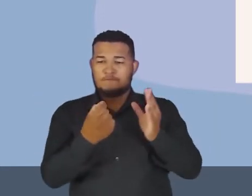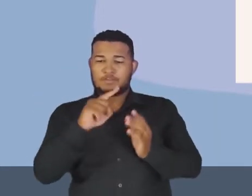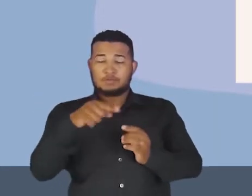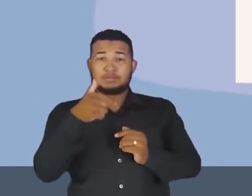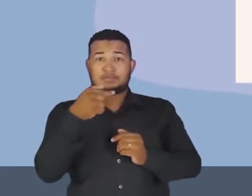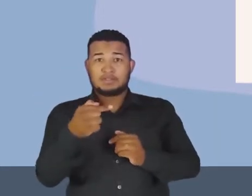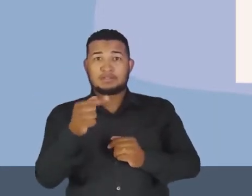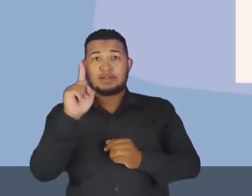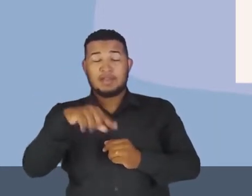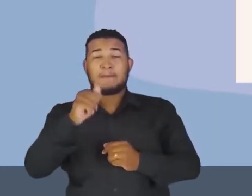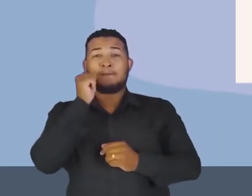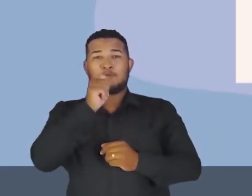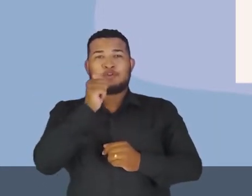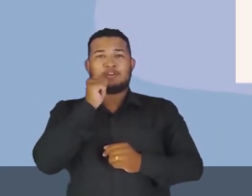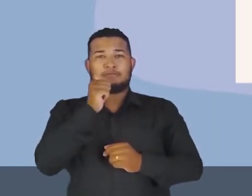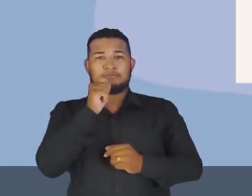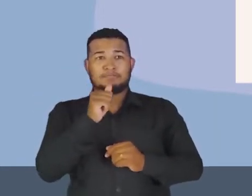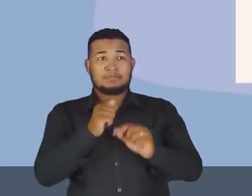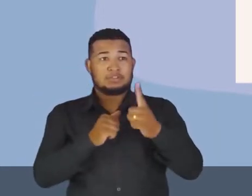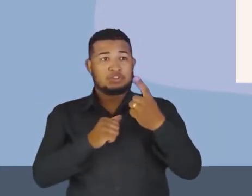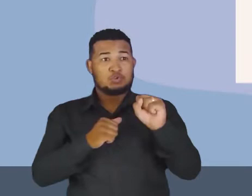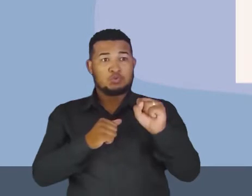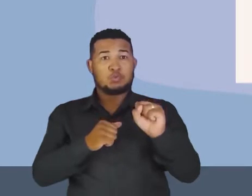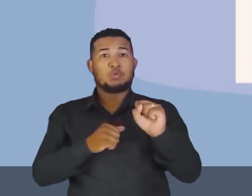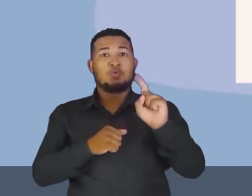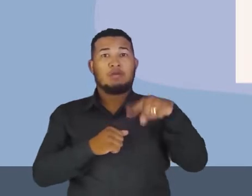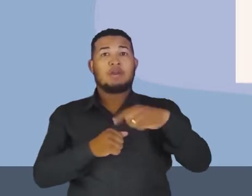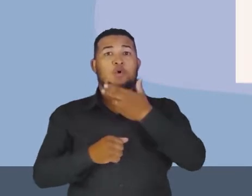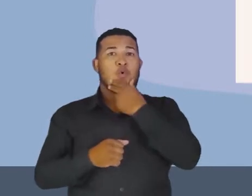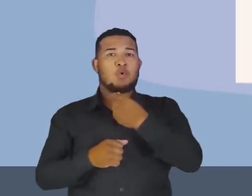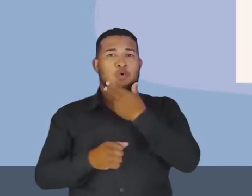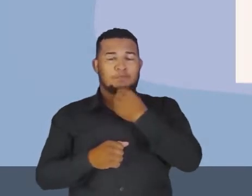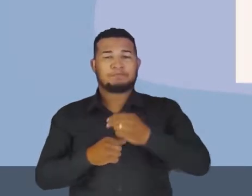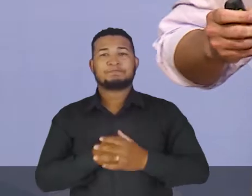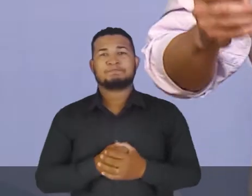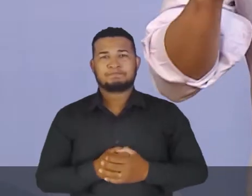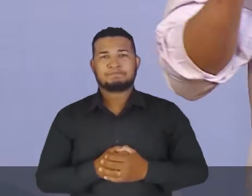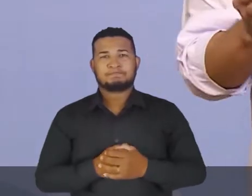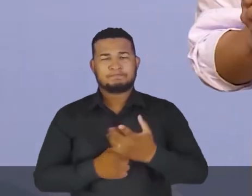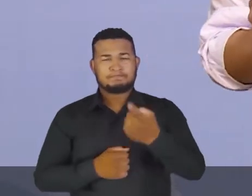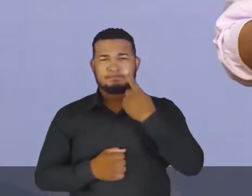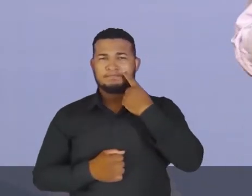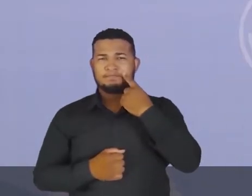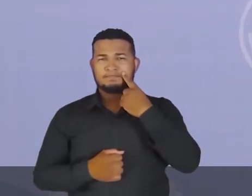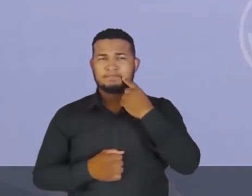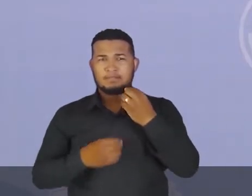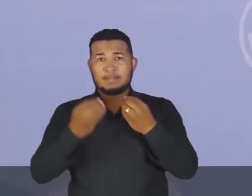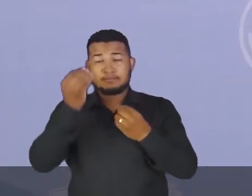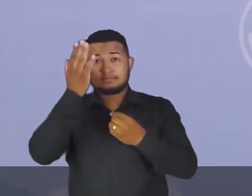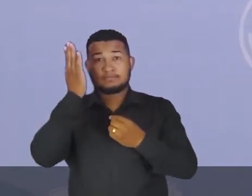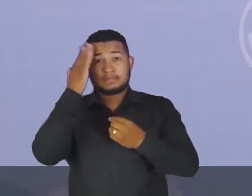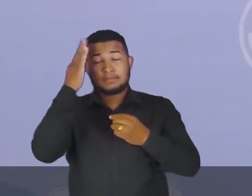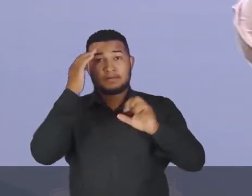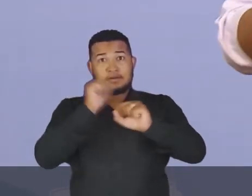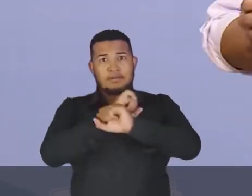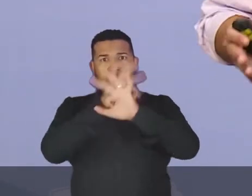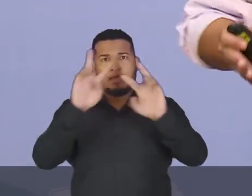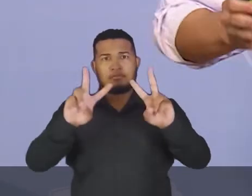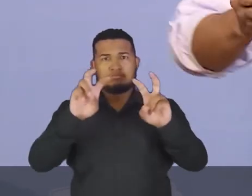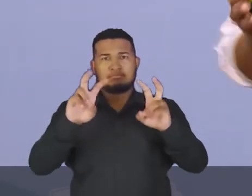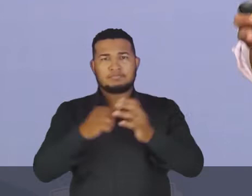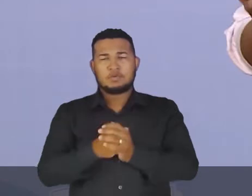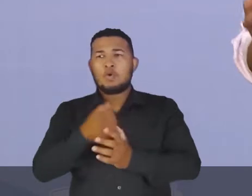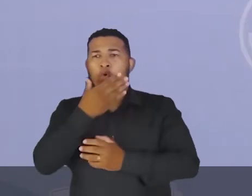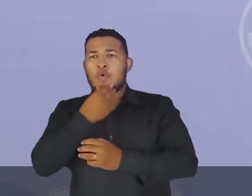20,7% são mulheres e 18% são homens. Volta aqui comigo para você entender uma diferença muito interessante. Os homens e